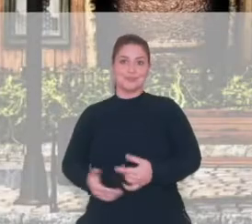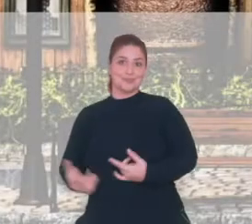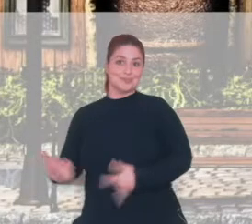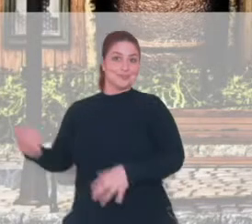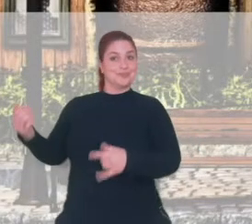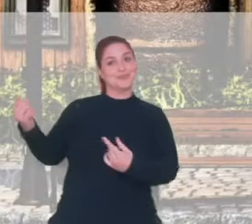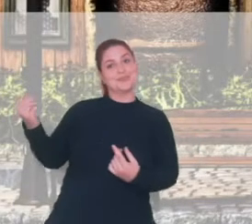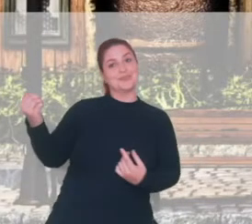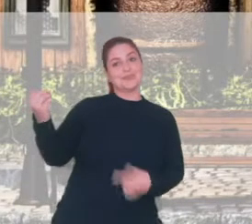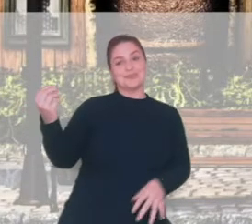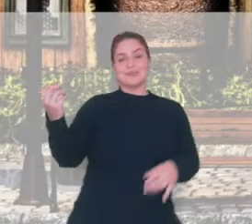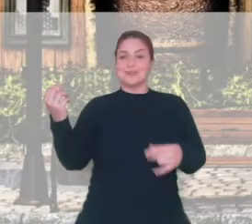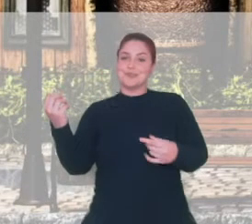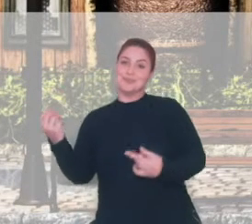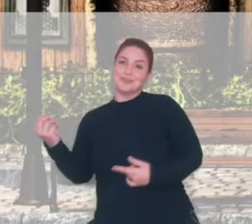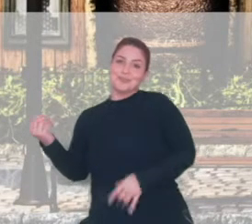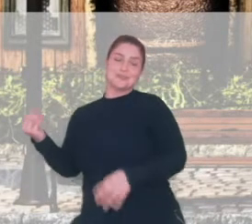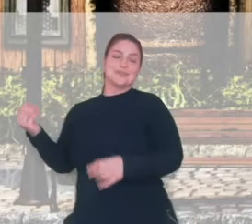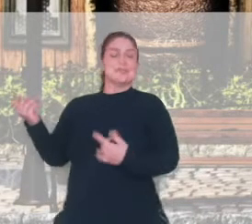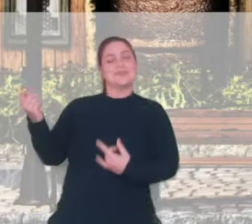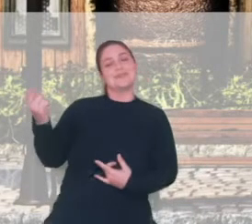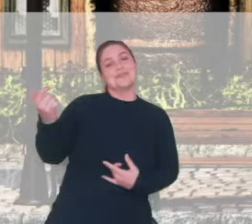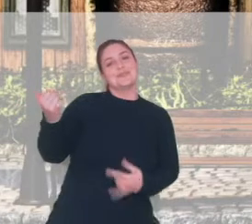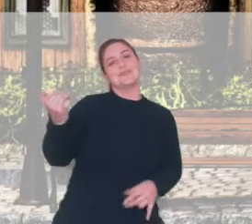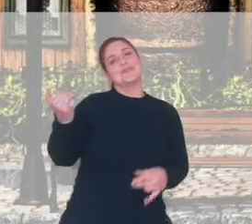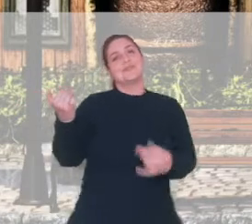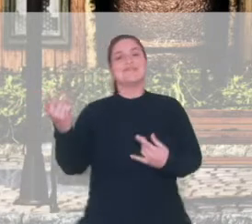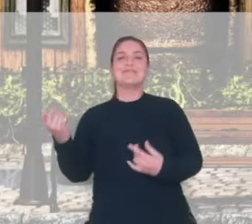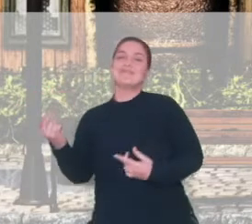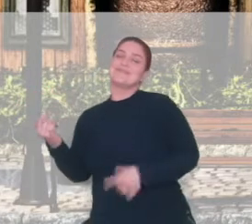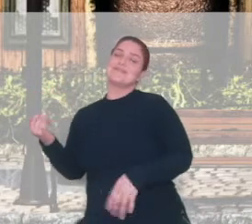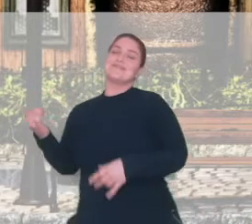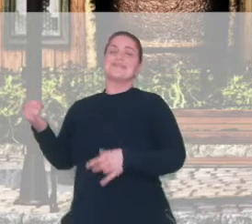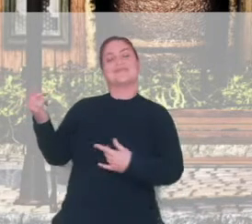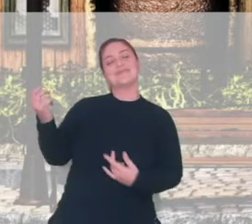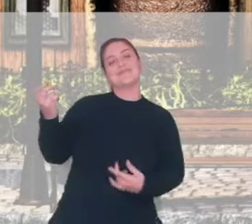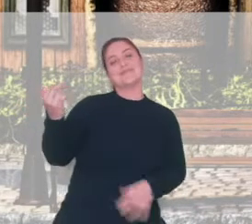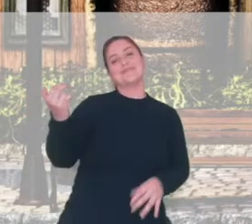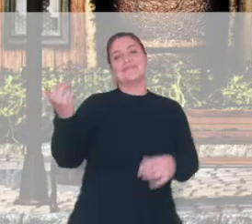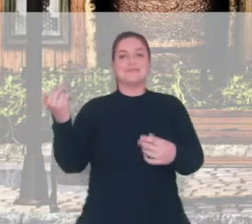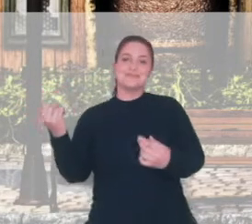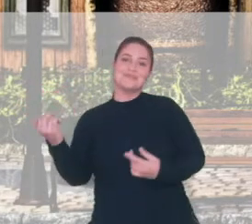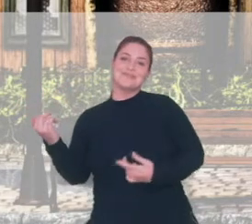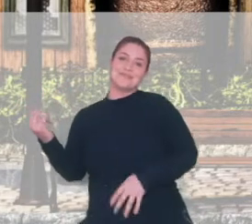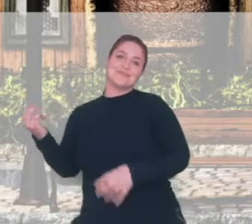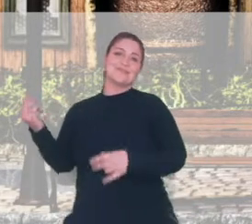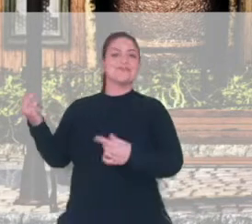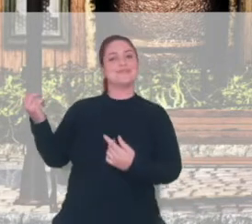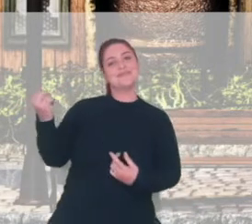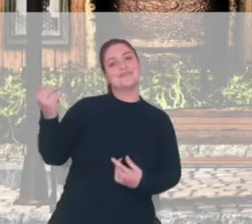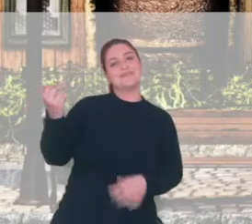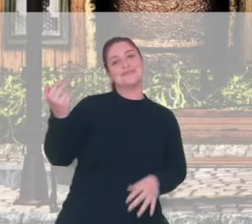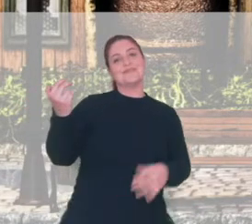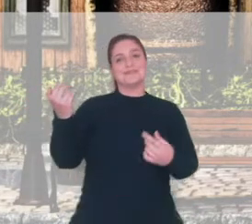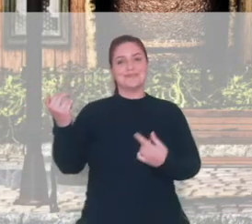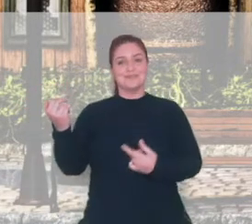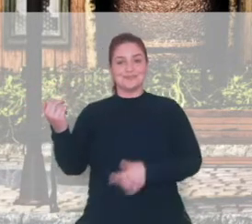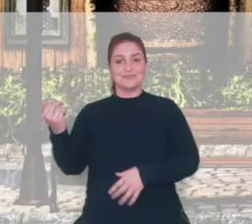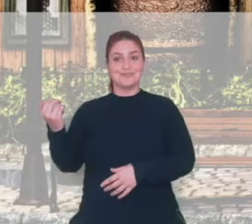Treque, treque, treque, treque, treque, treque, treque,